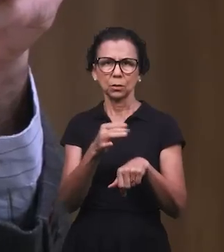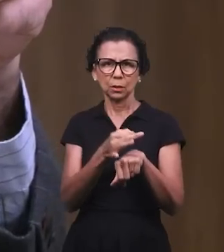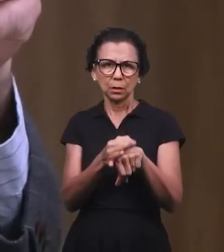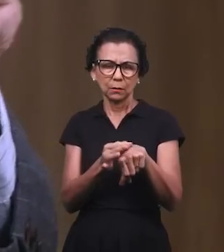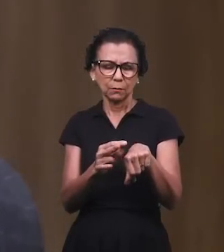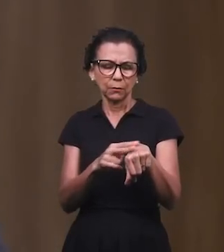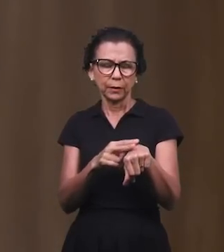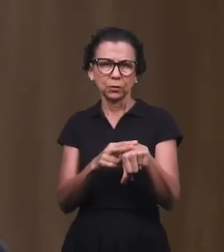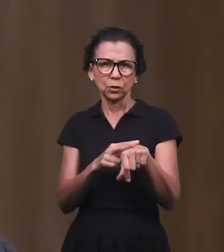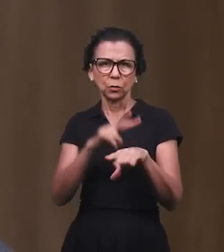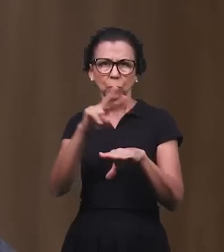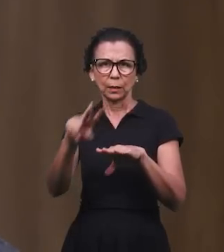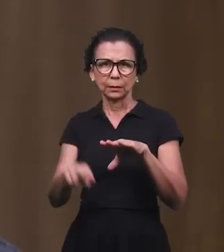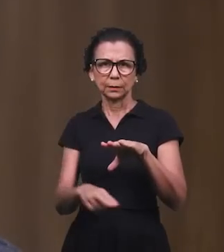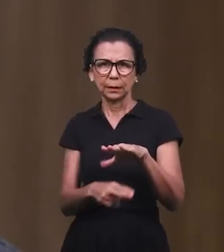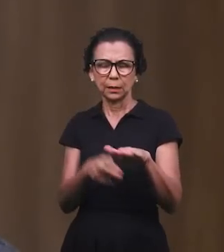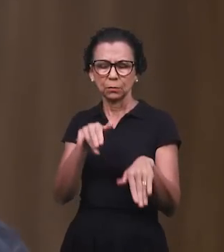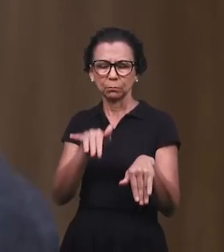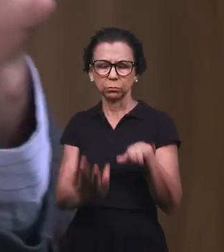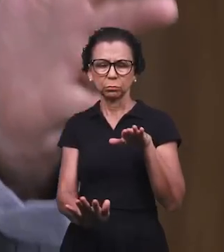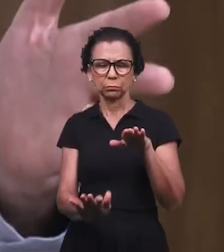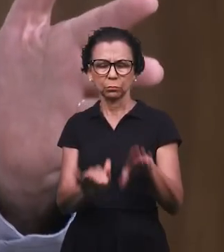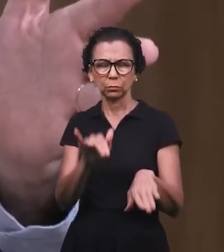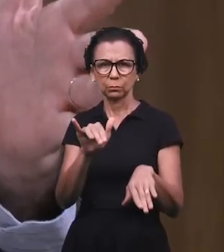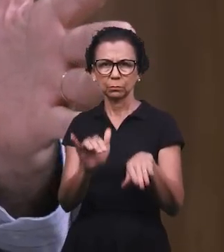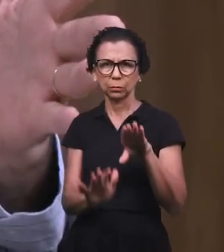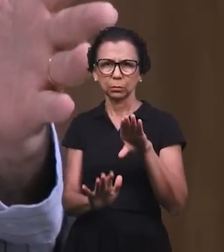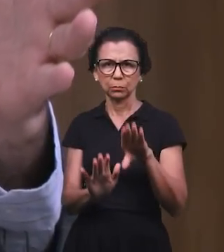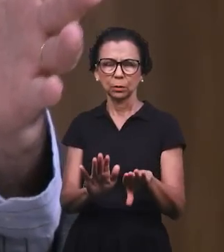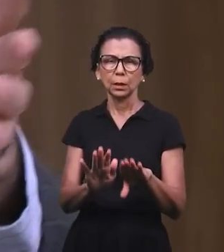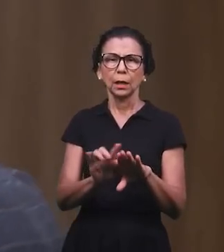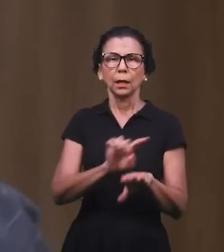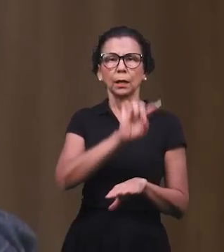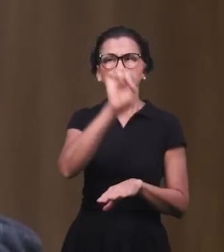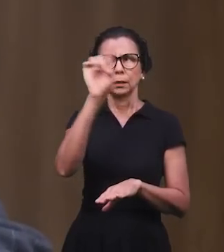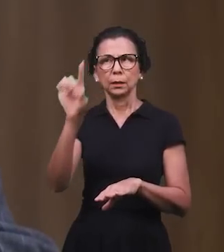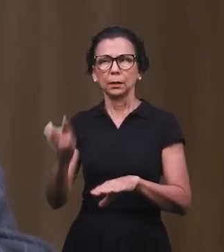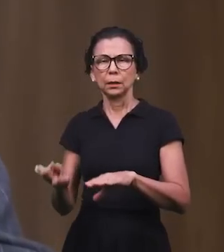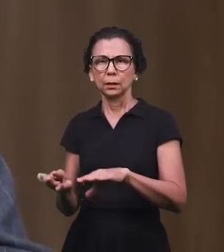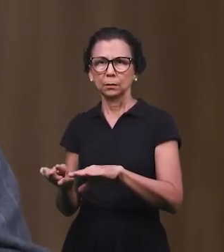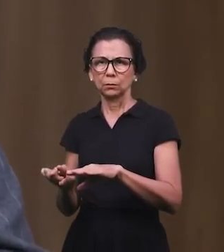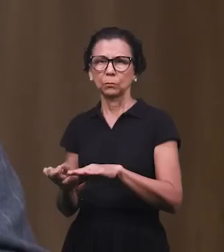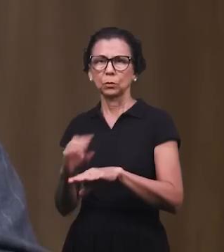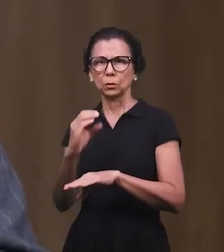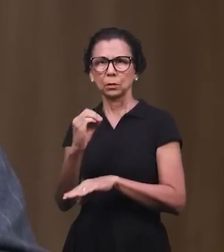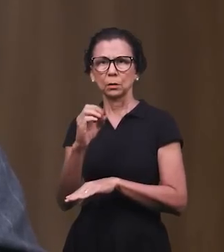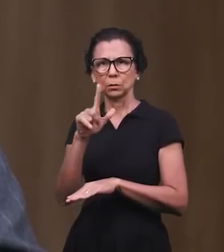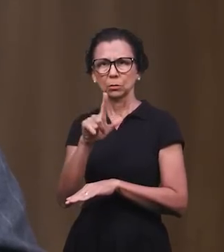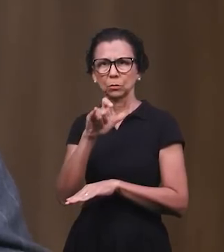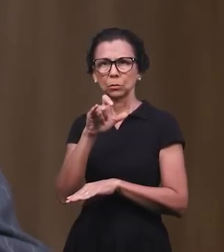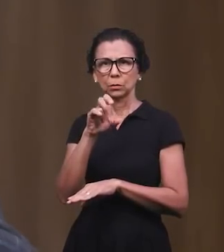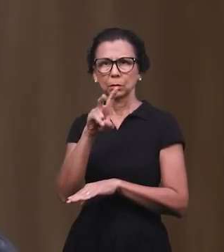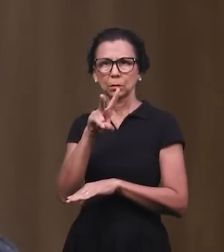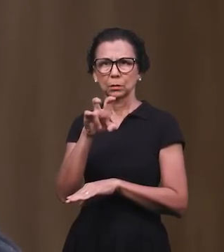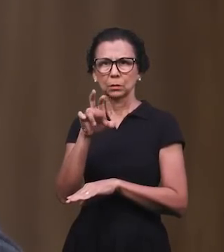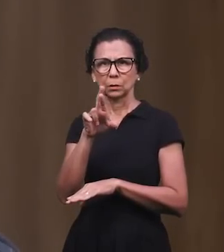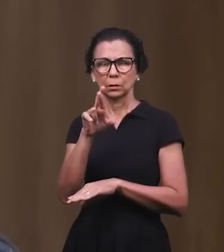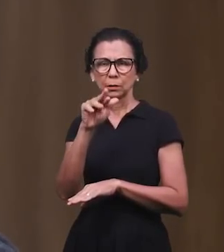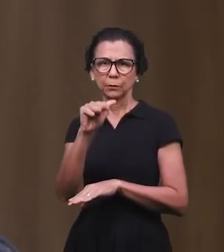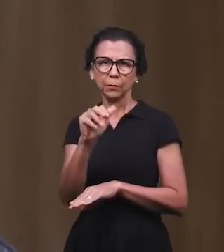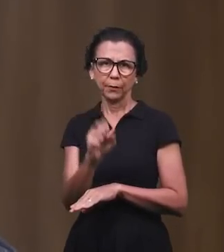das Oliveiras porque ele não tinha onde pousar. A profecia, né? Então, a fonte de Gion,